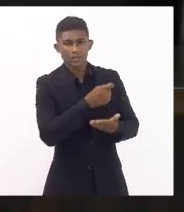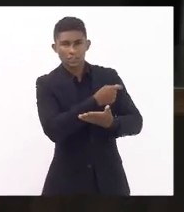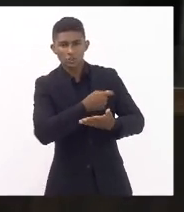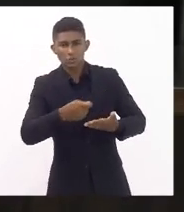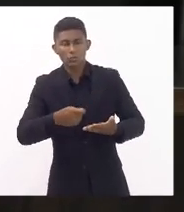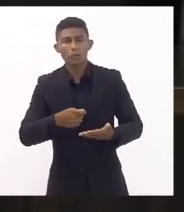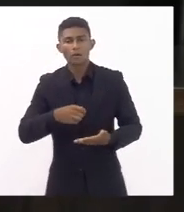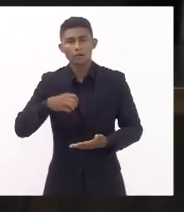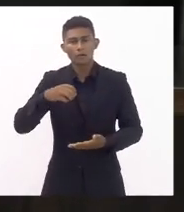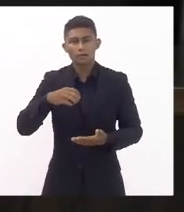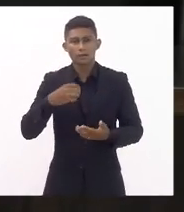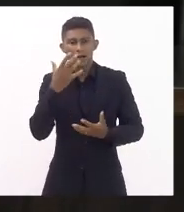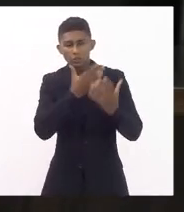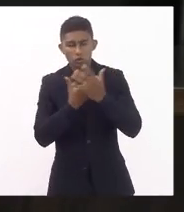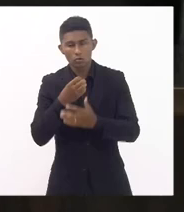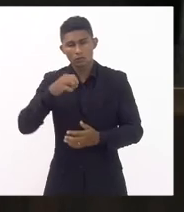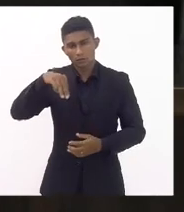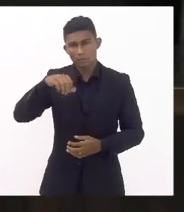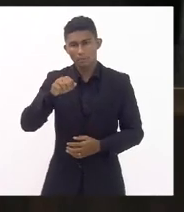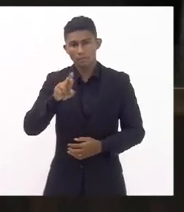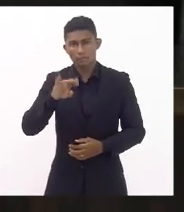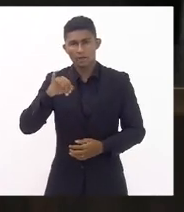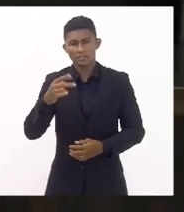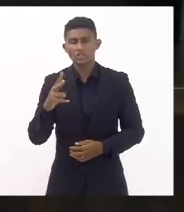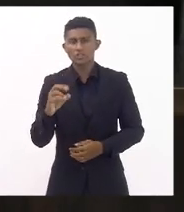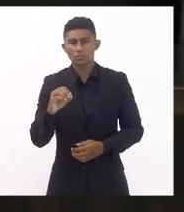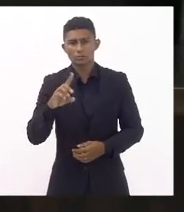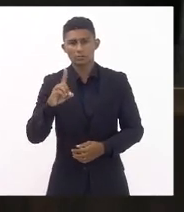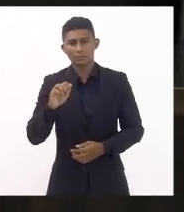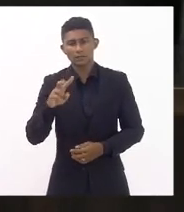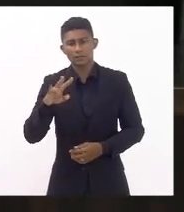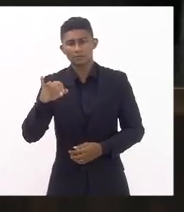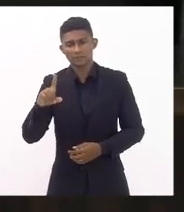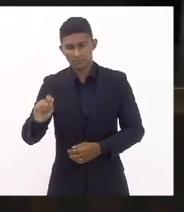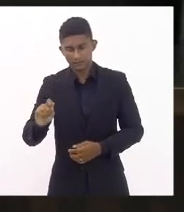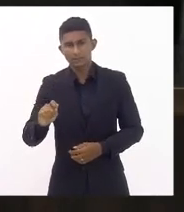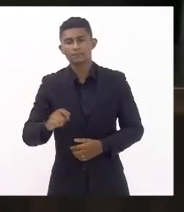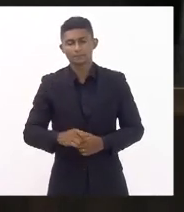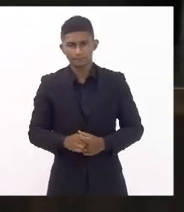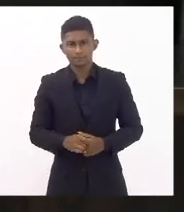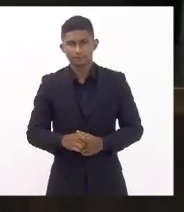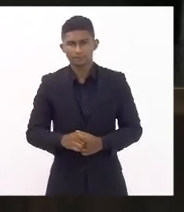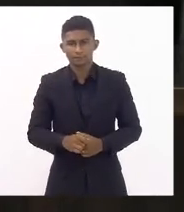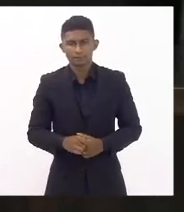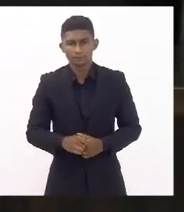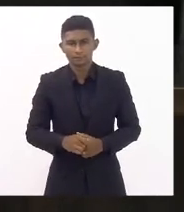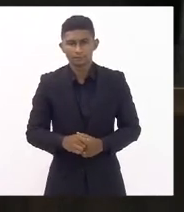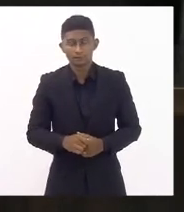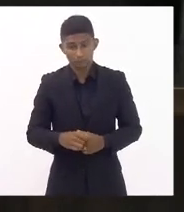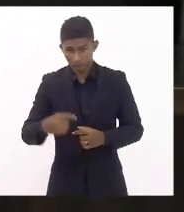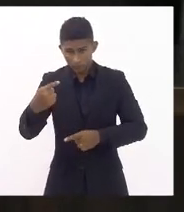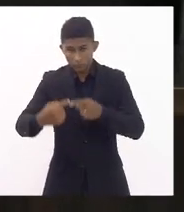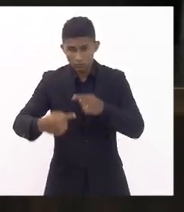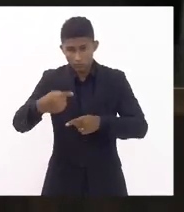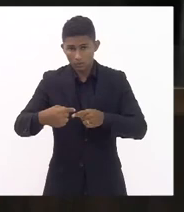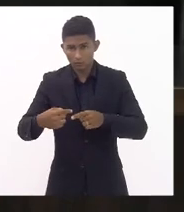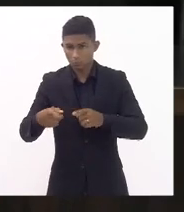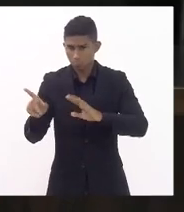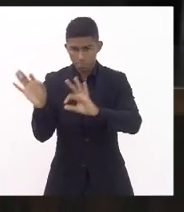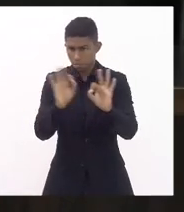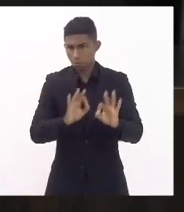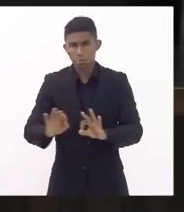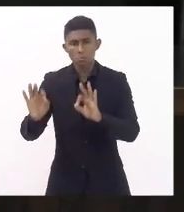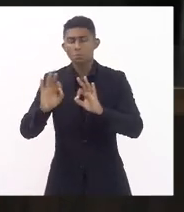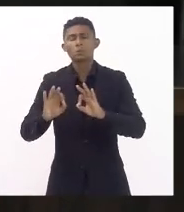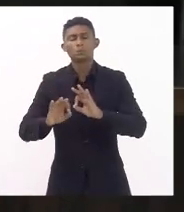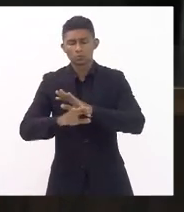Vila. Parecida à Comissão de Normas Internas e Proporções Externas, favorável, relator deputado Márcio Canella. Em discussão, não havendo quem queira discutir,